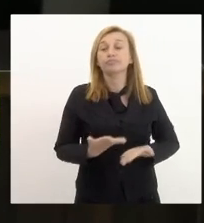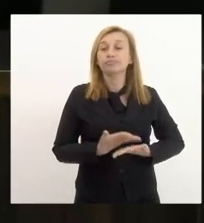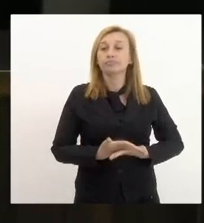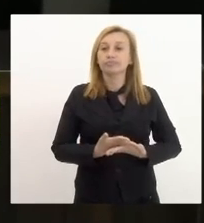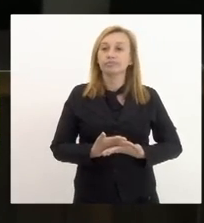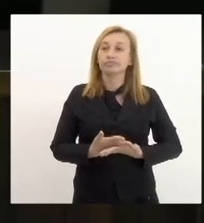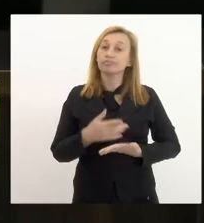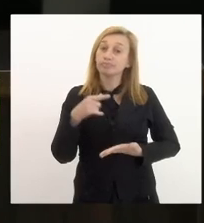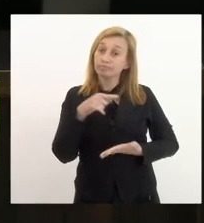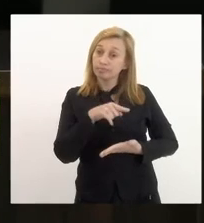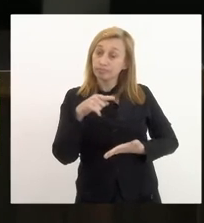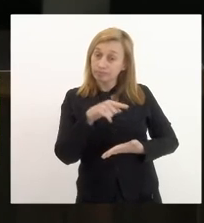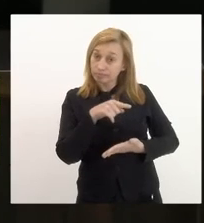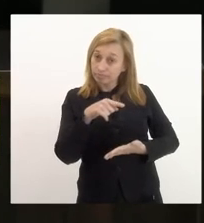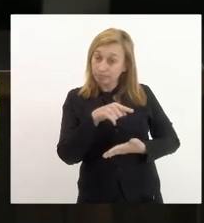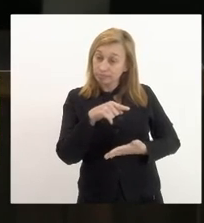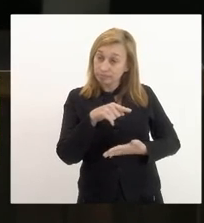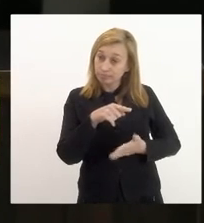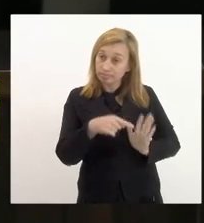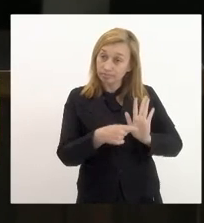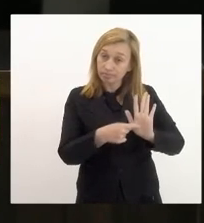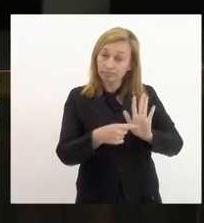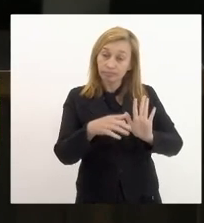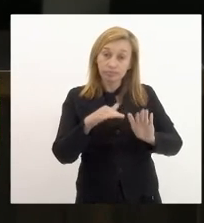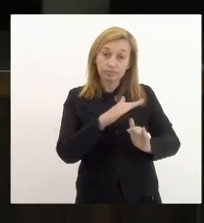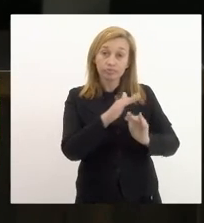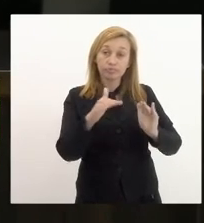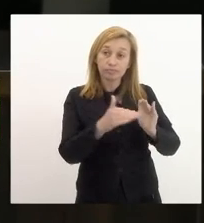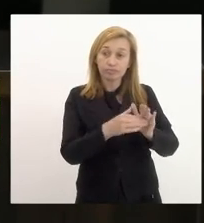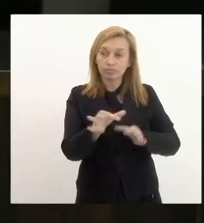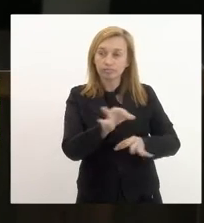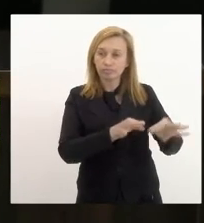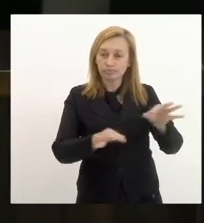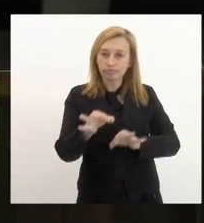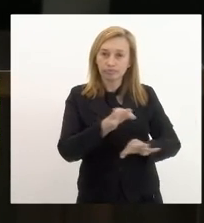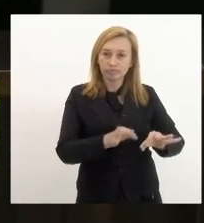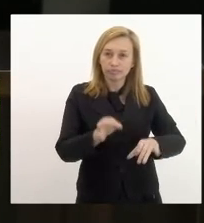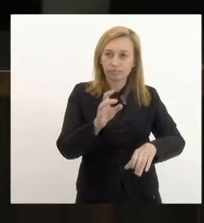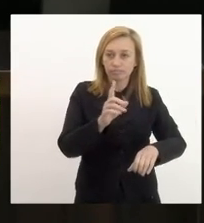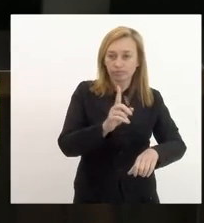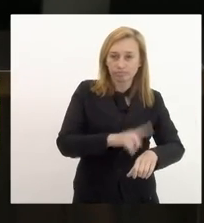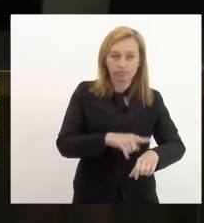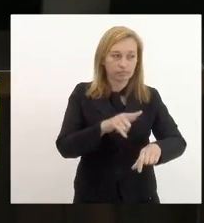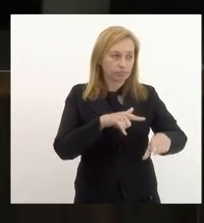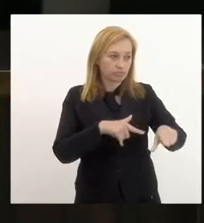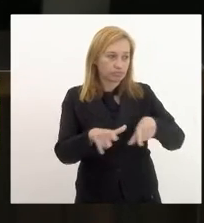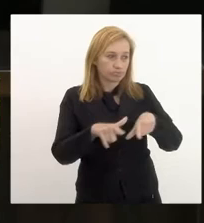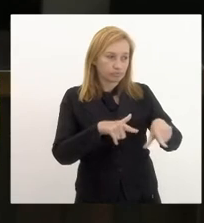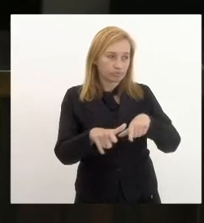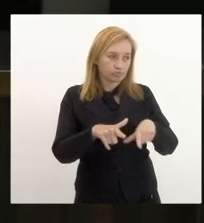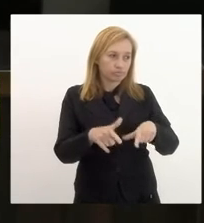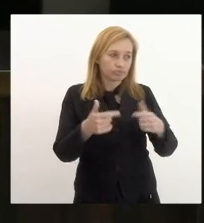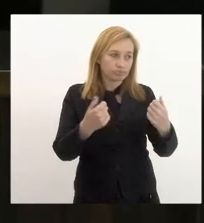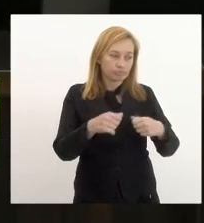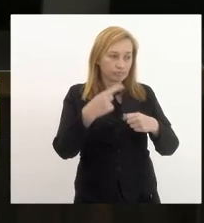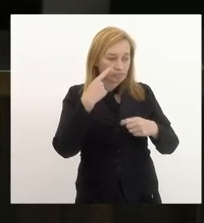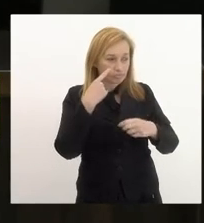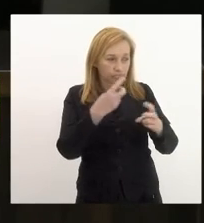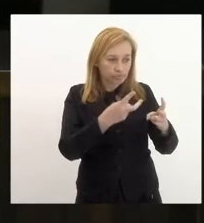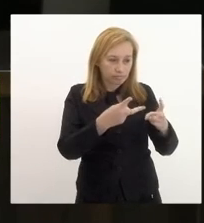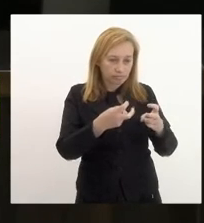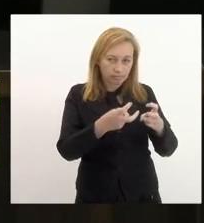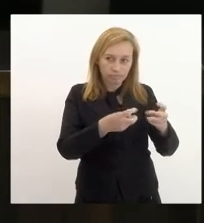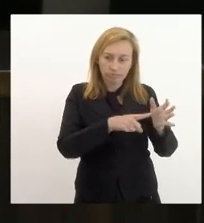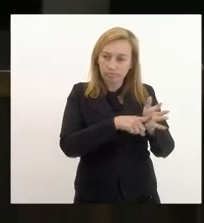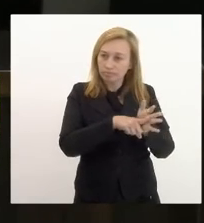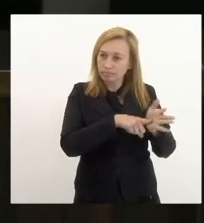a que par imbra abrangido todos os planos de cargos e salários teriam que ser revisto se